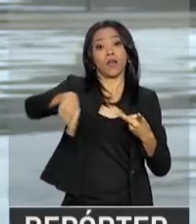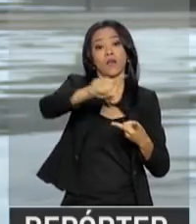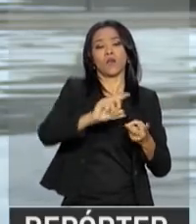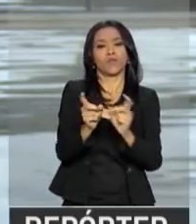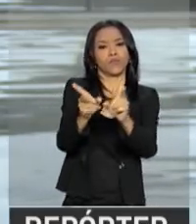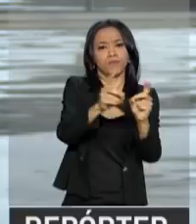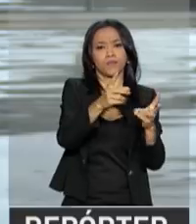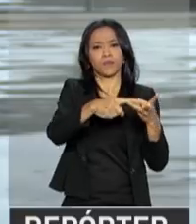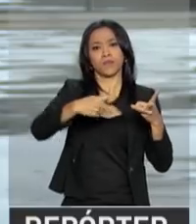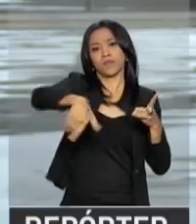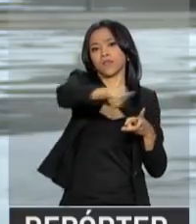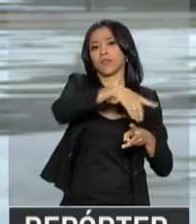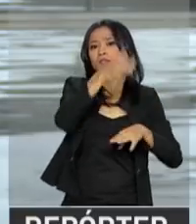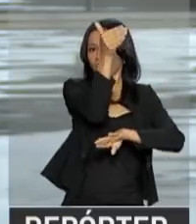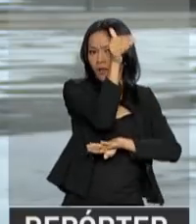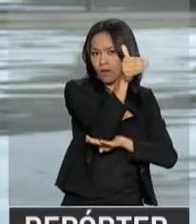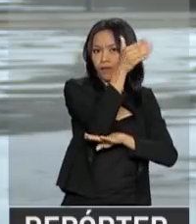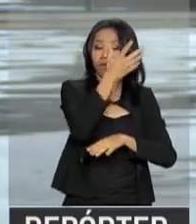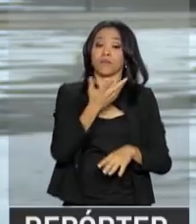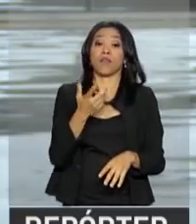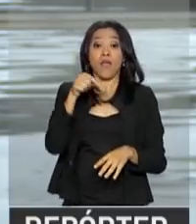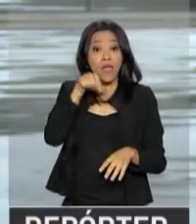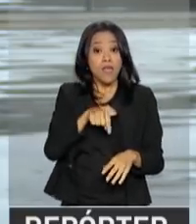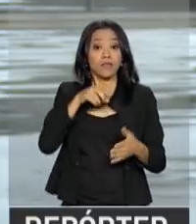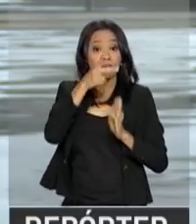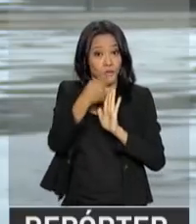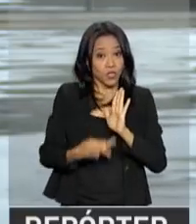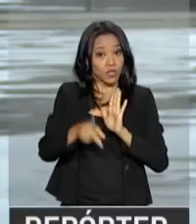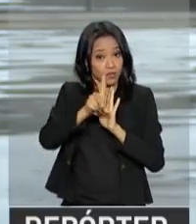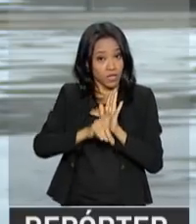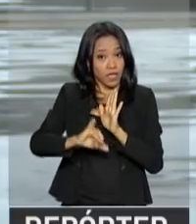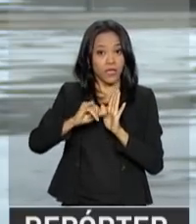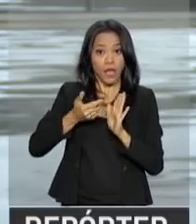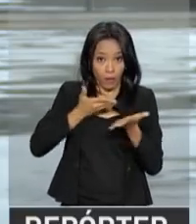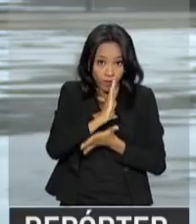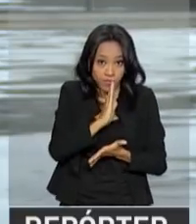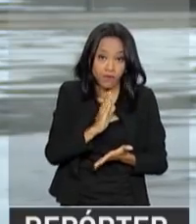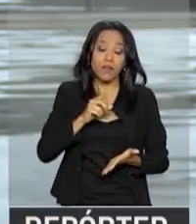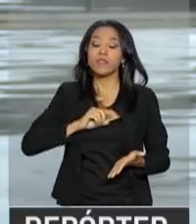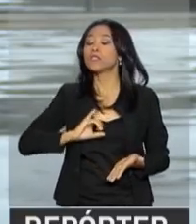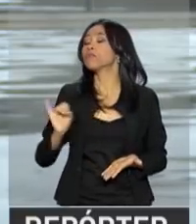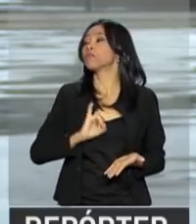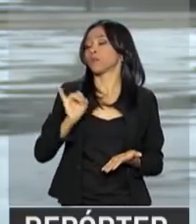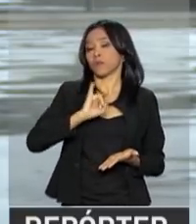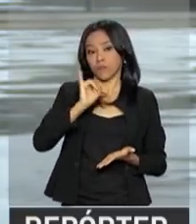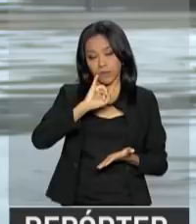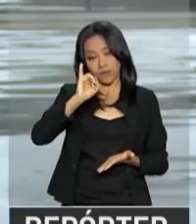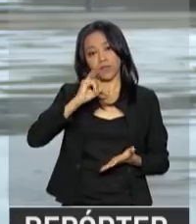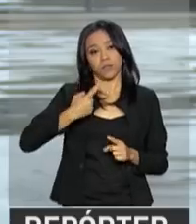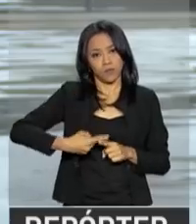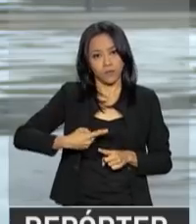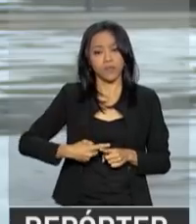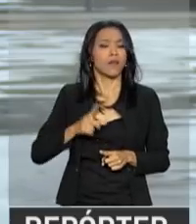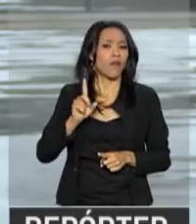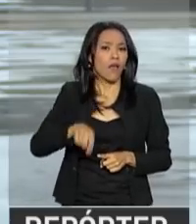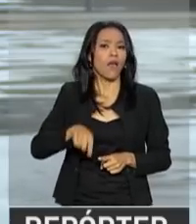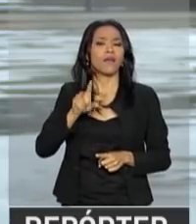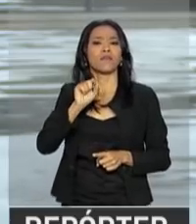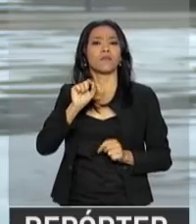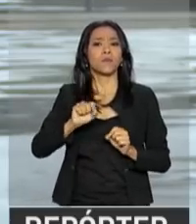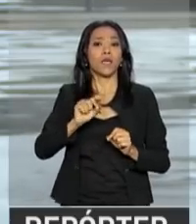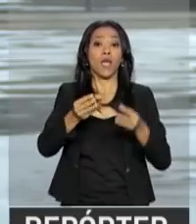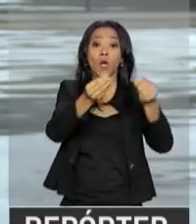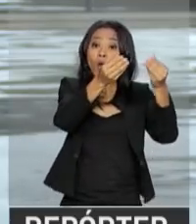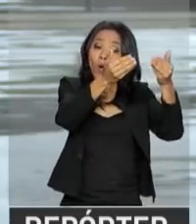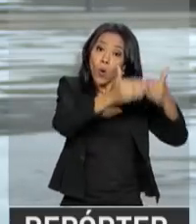hoteleiro esse projeto é muito importante é a aprovação desse projeto no senado é muito importante exatamente porque ela visa compensar